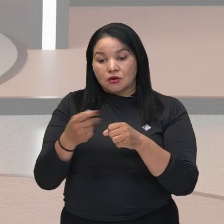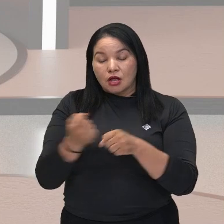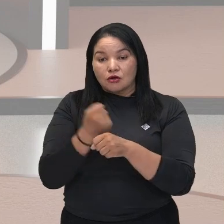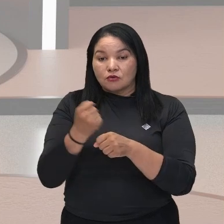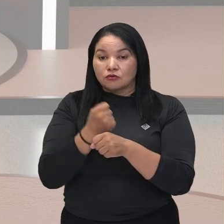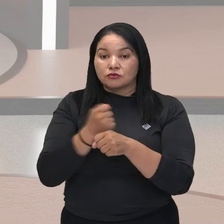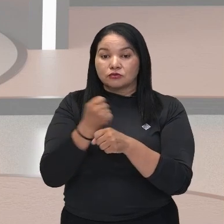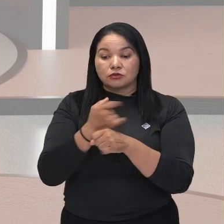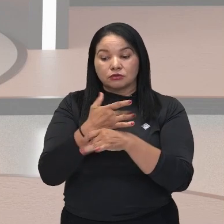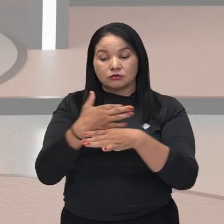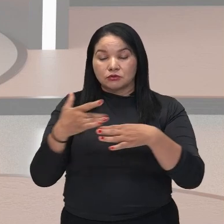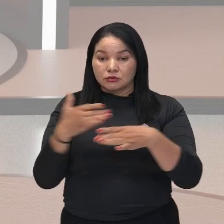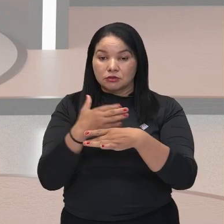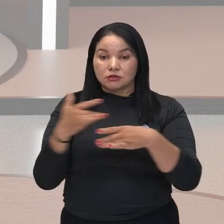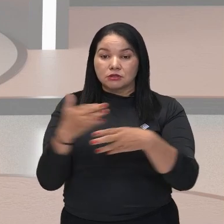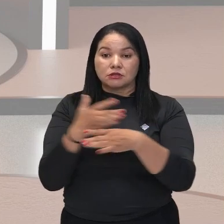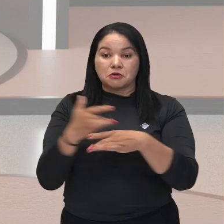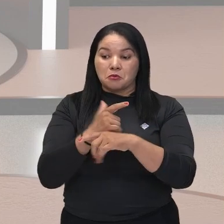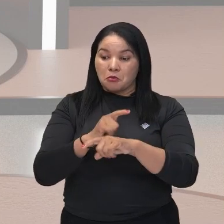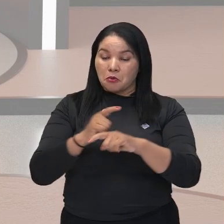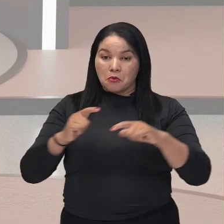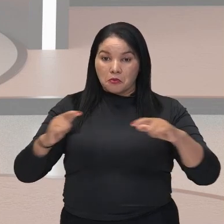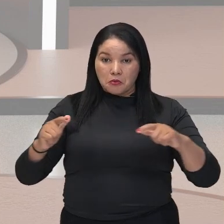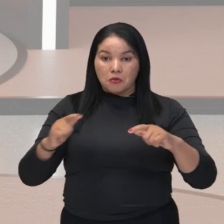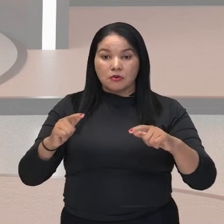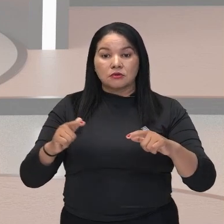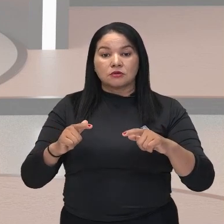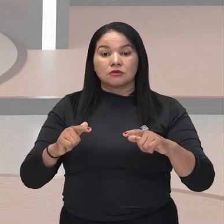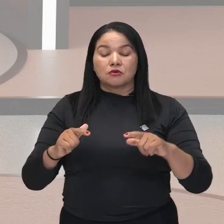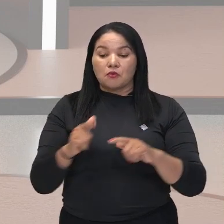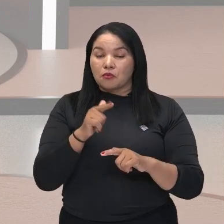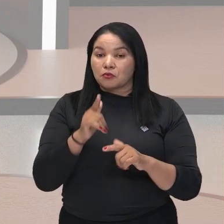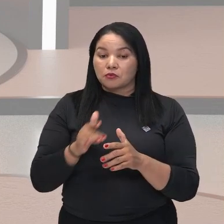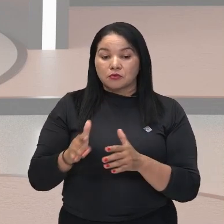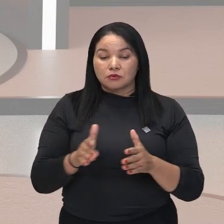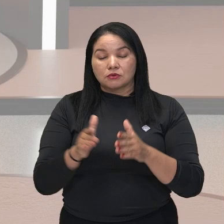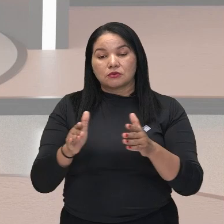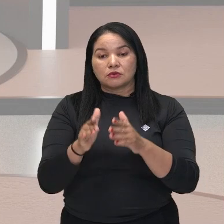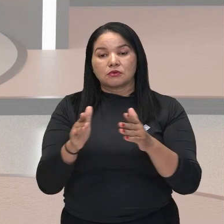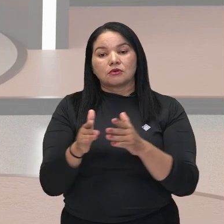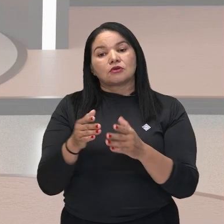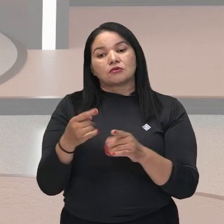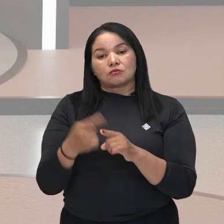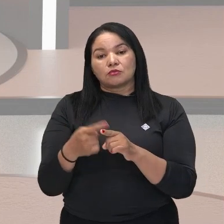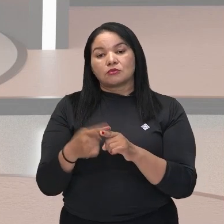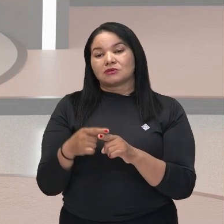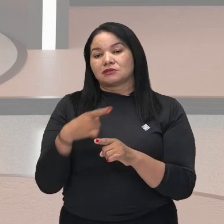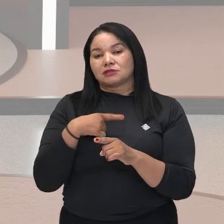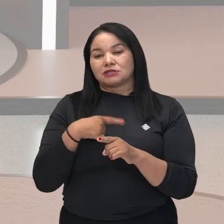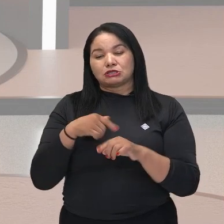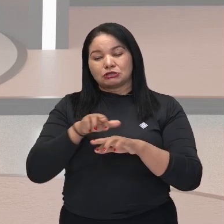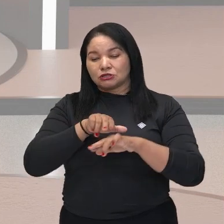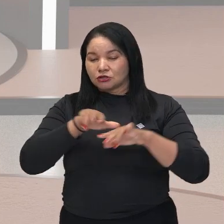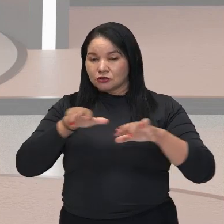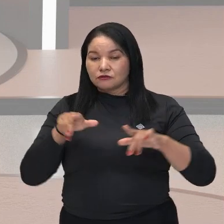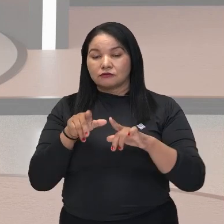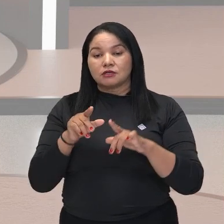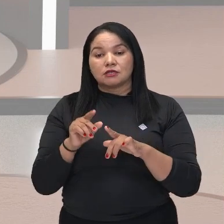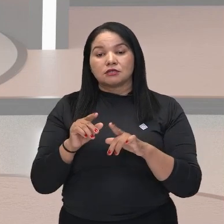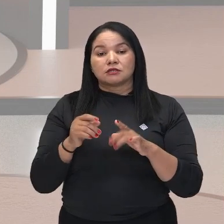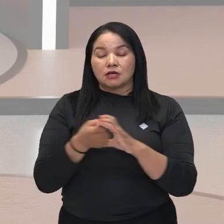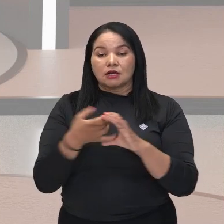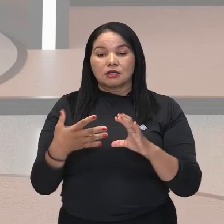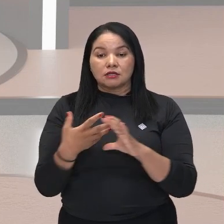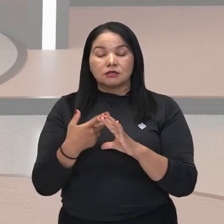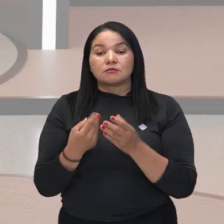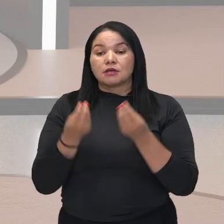uma cidade ali imensa, né, já com rios, realmente tendo toda essa situação do Oriente Médio para melhorar a vida